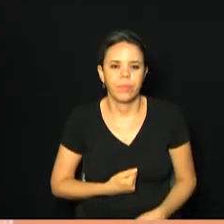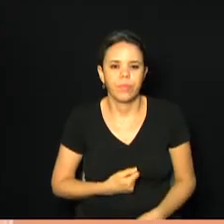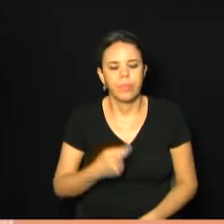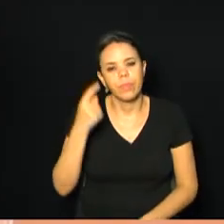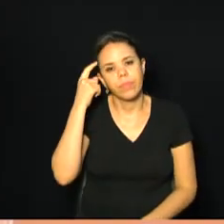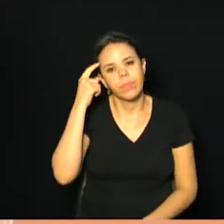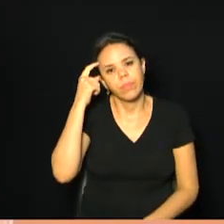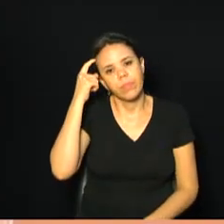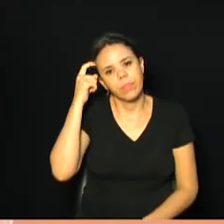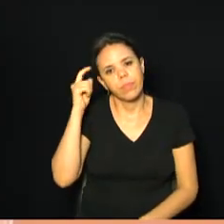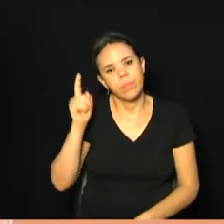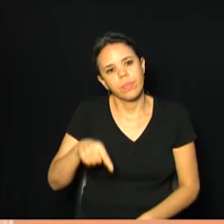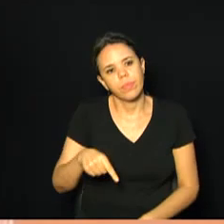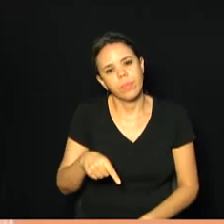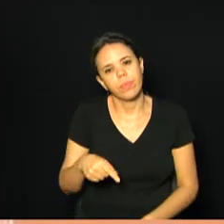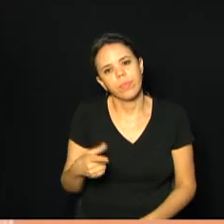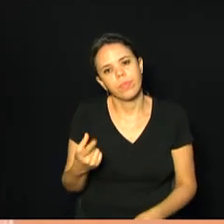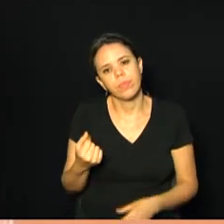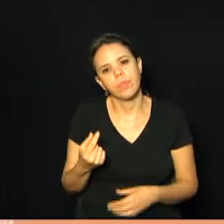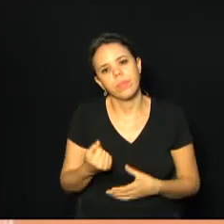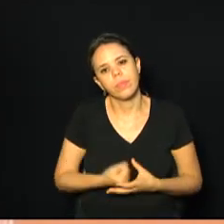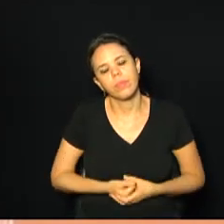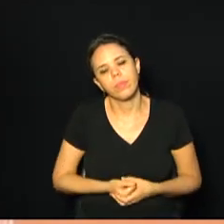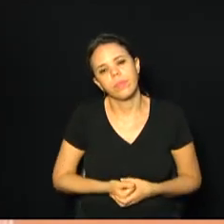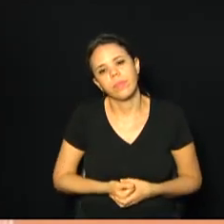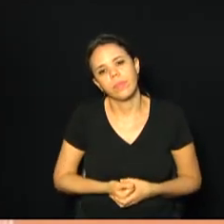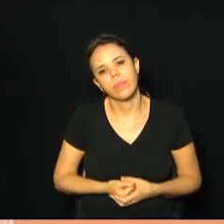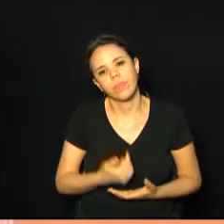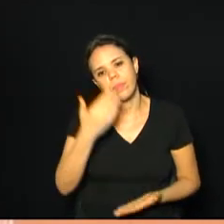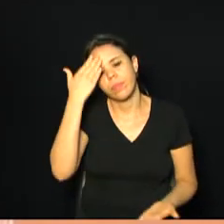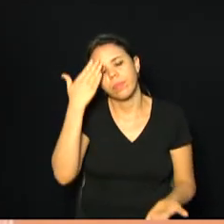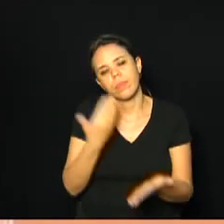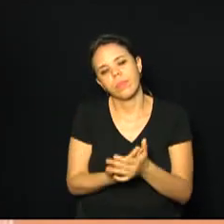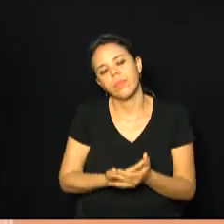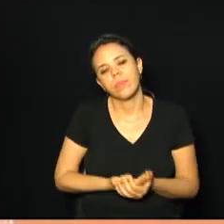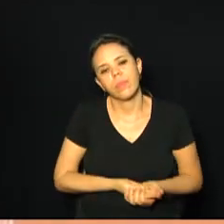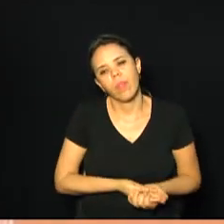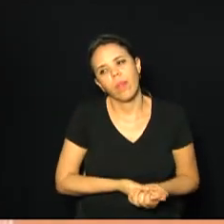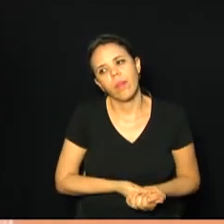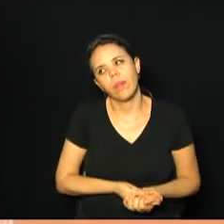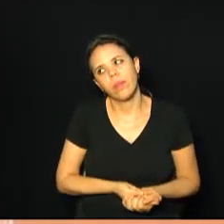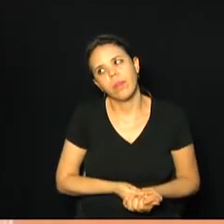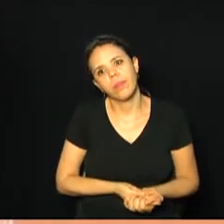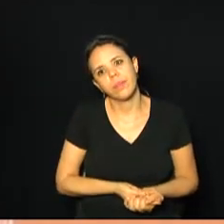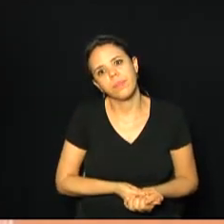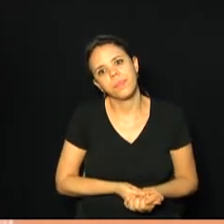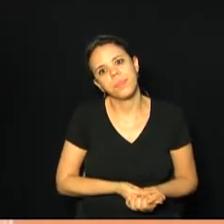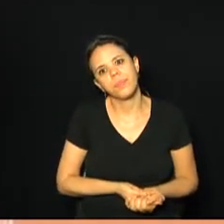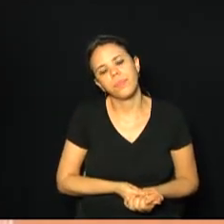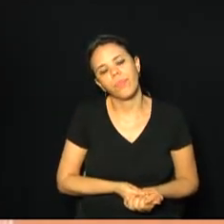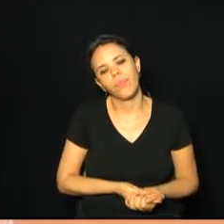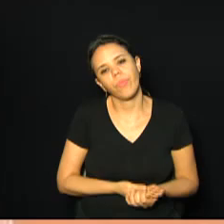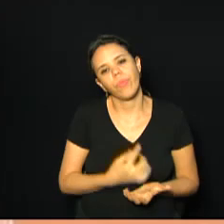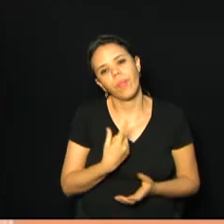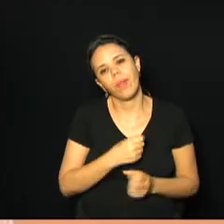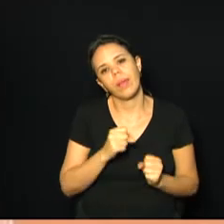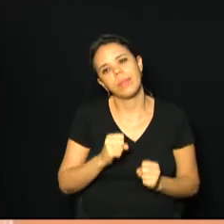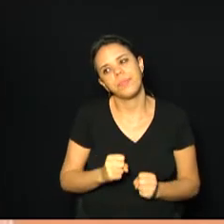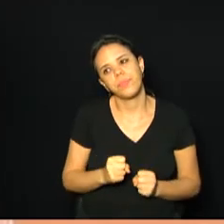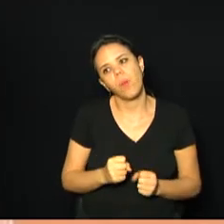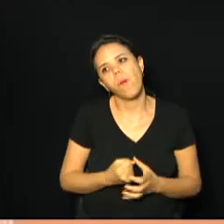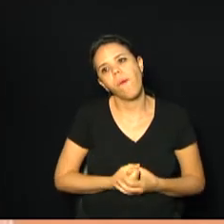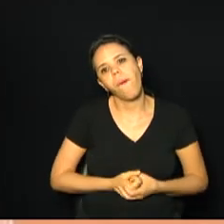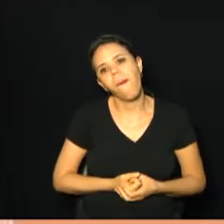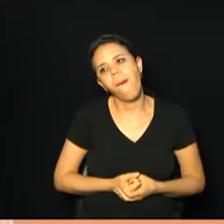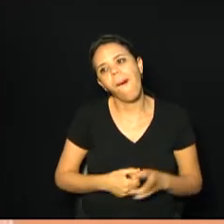Pensando nisso, financeiramente, eu acredito que nós podemos aí ter